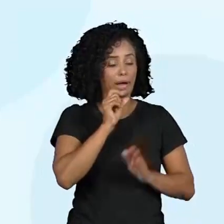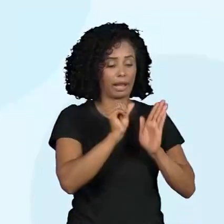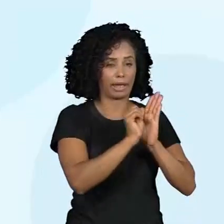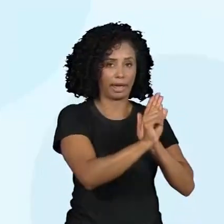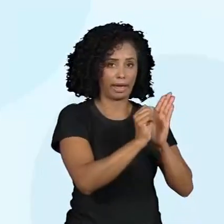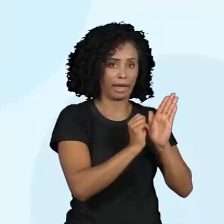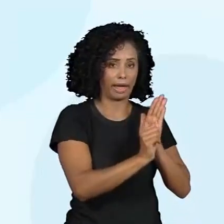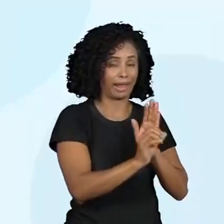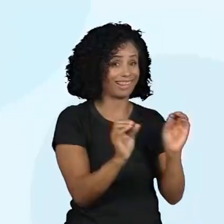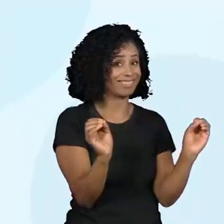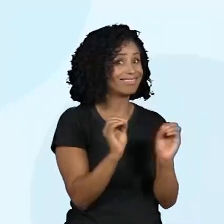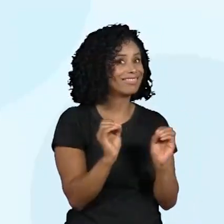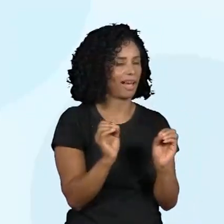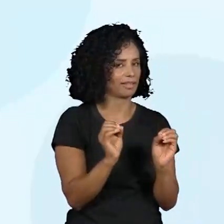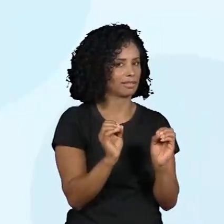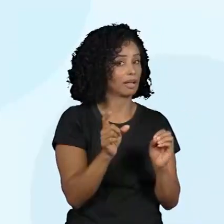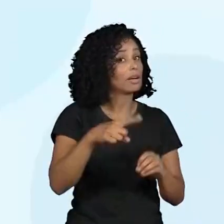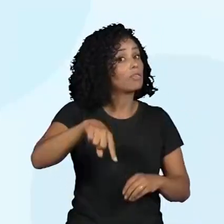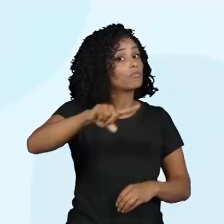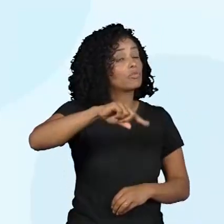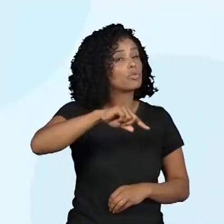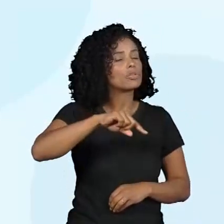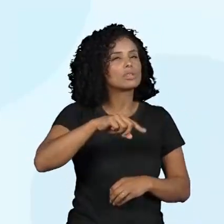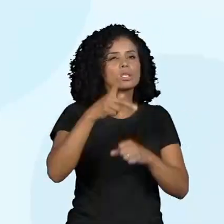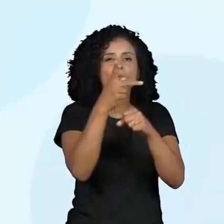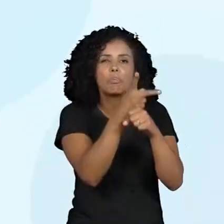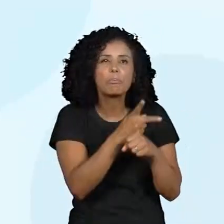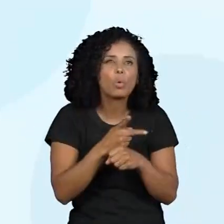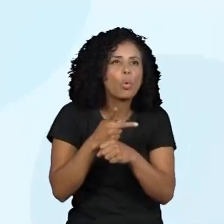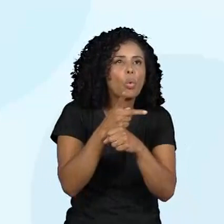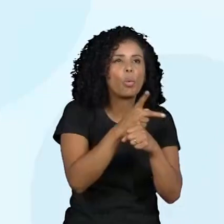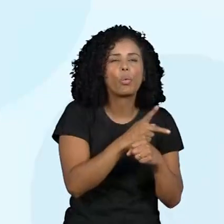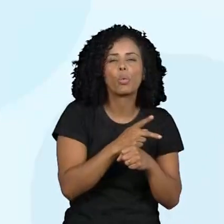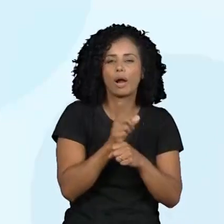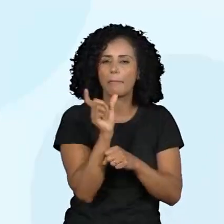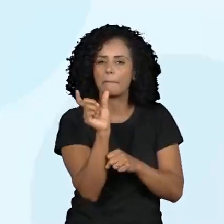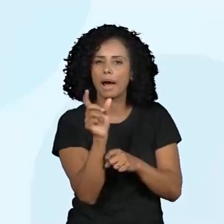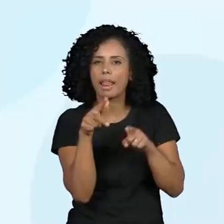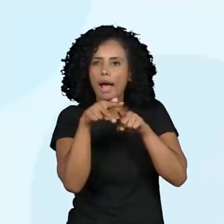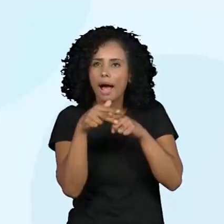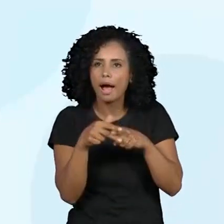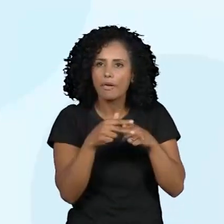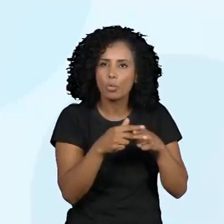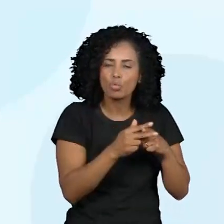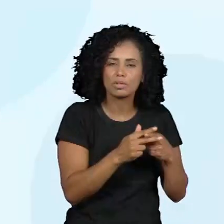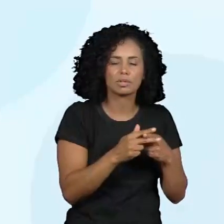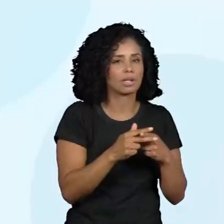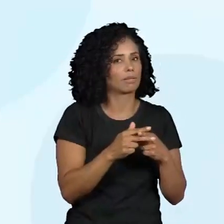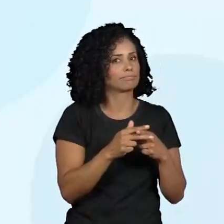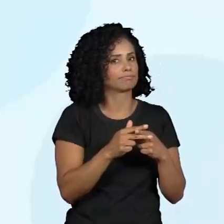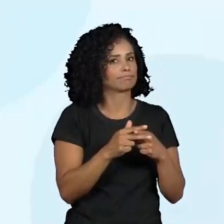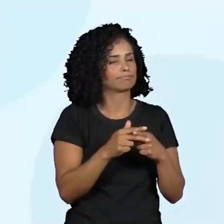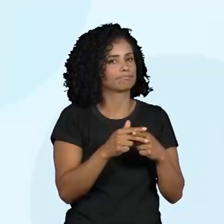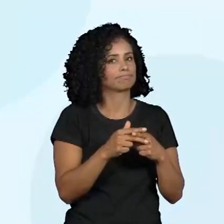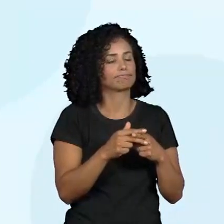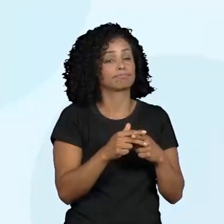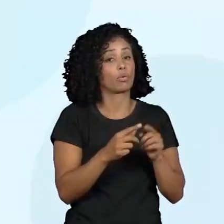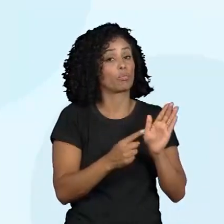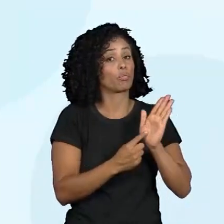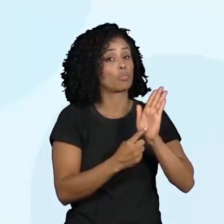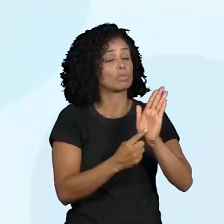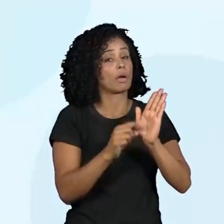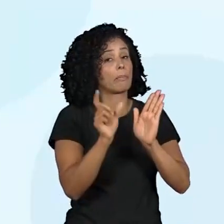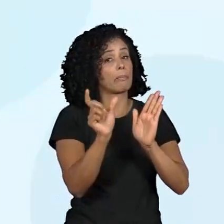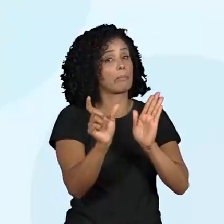para destacarmos o que será preciso arrumar eu vou chamar a atenção para uma palavrinha aqui ó